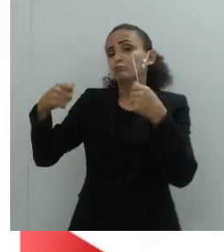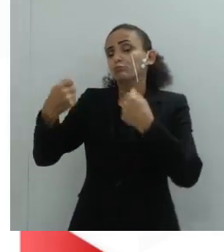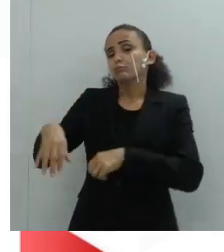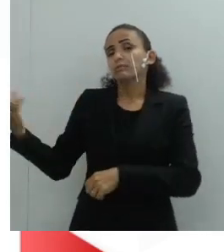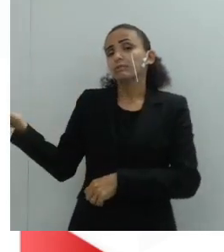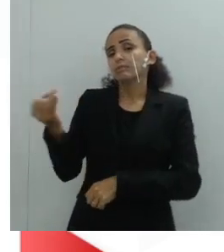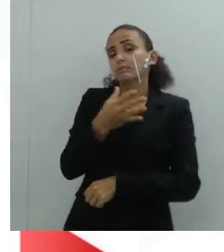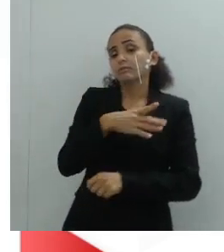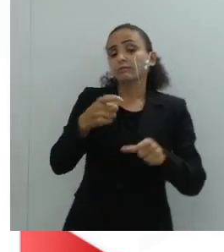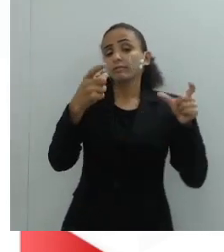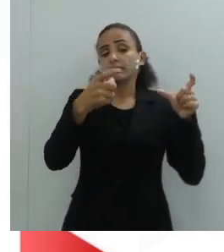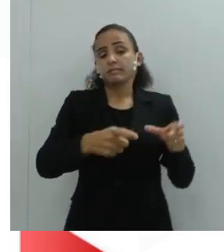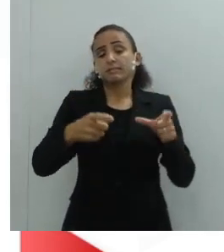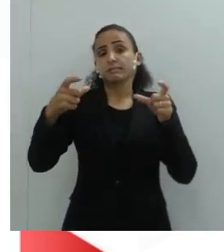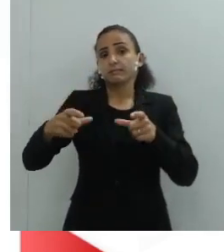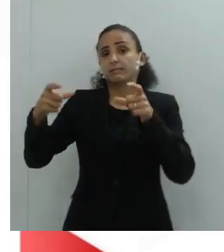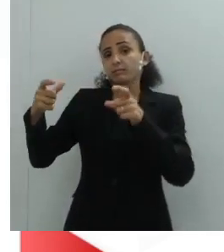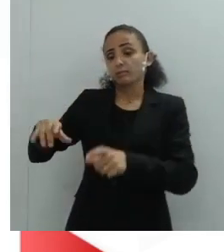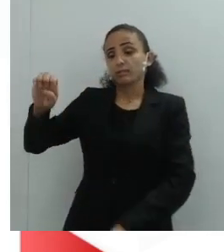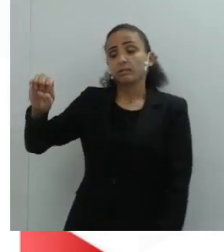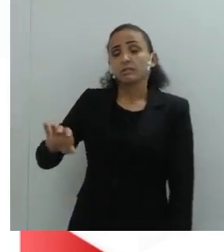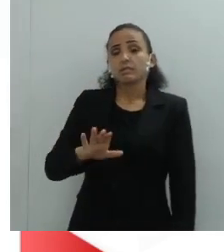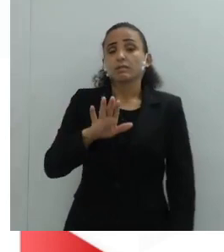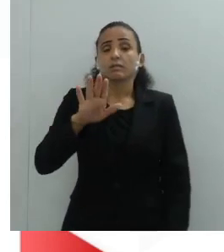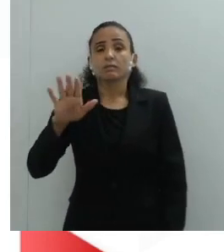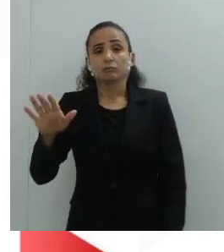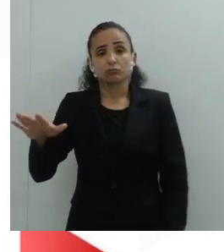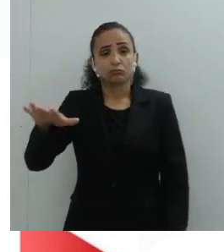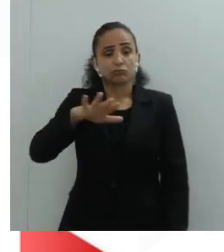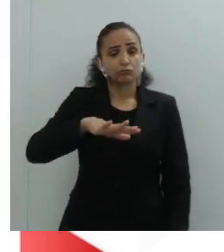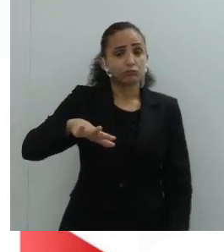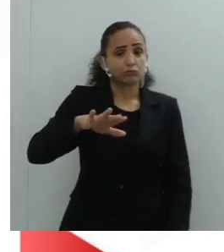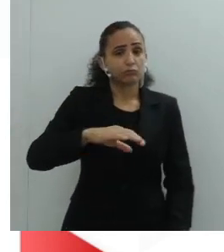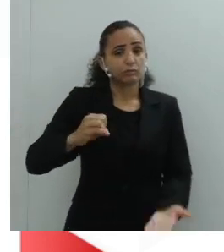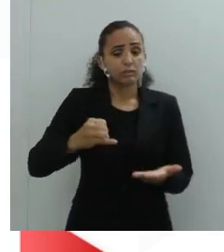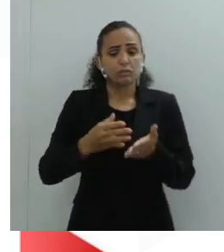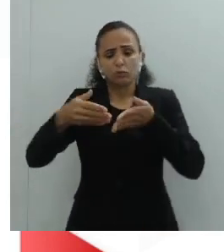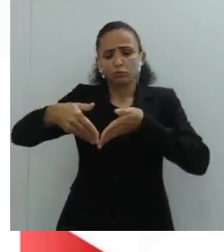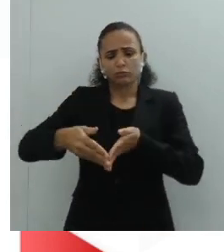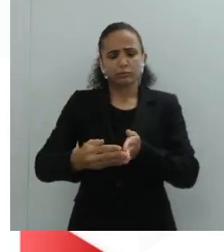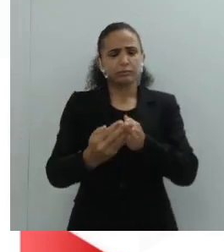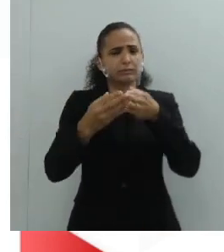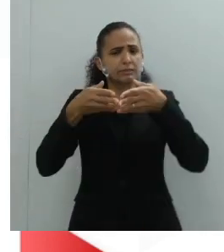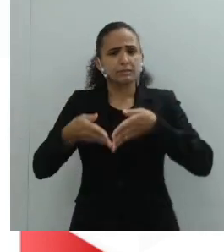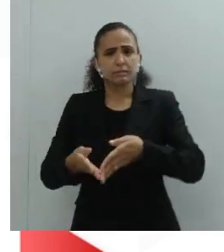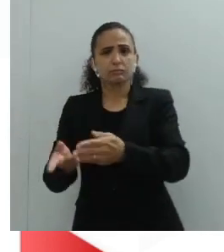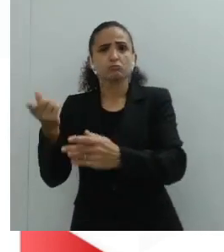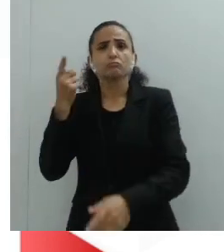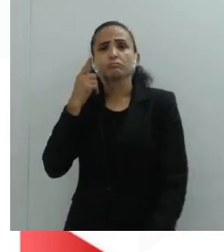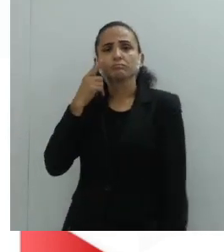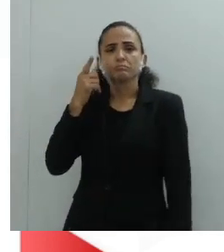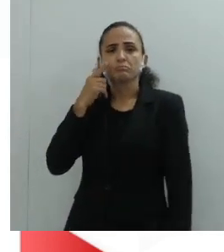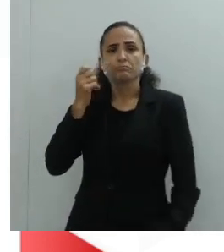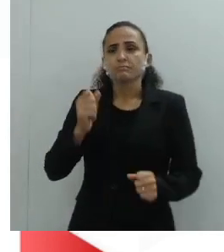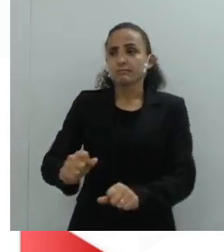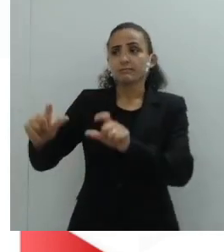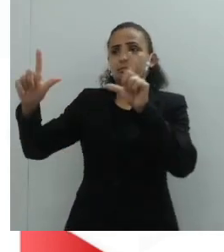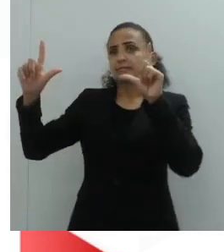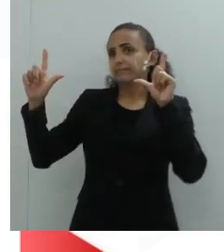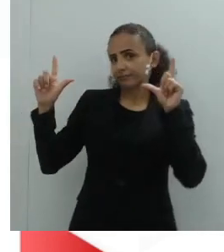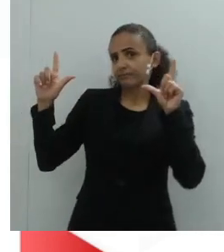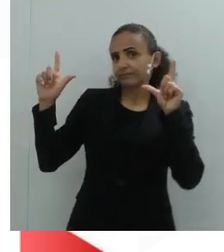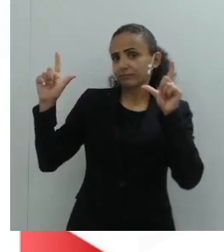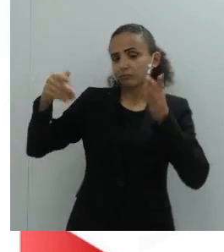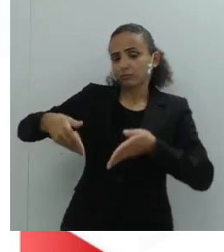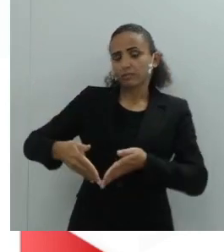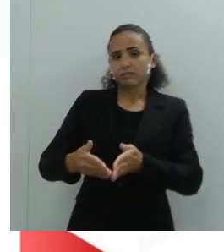novos lugares e ela foi através do investimento das grandes navegações, como você vê na imagem do lado, né, as